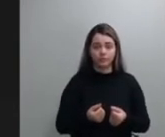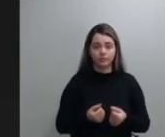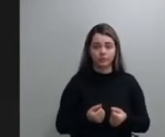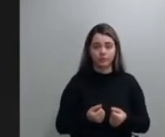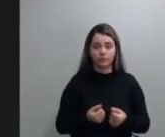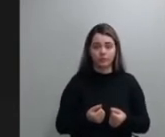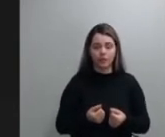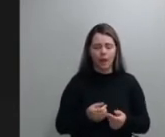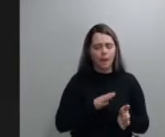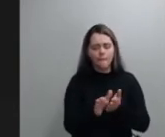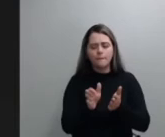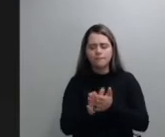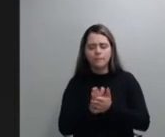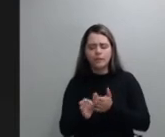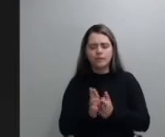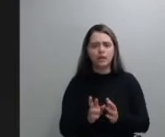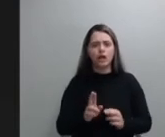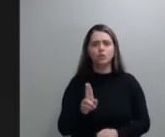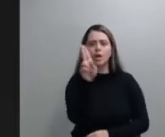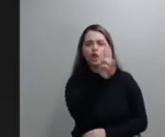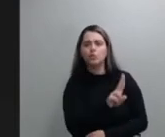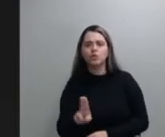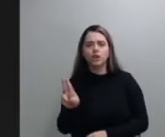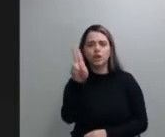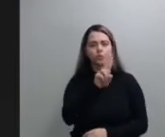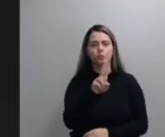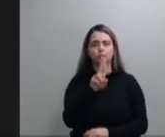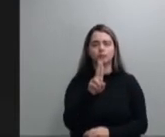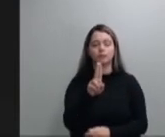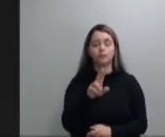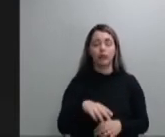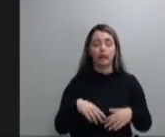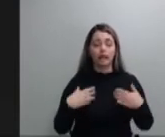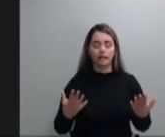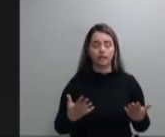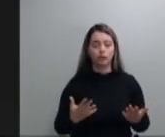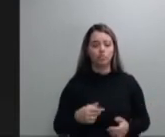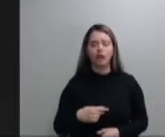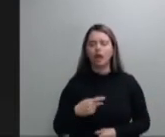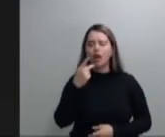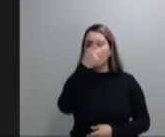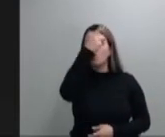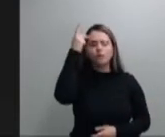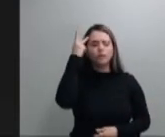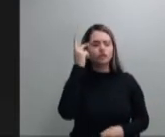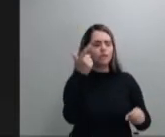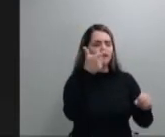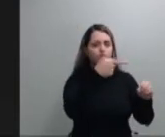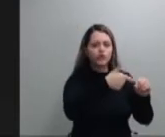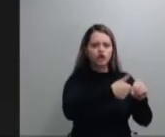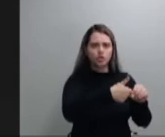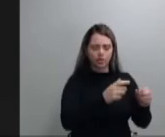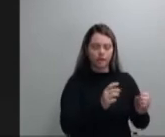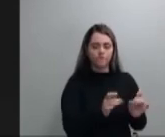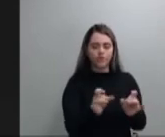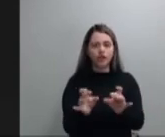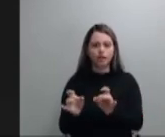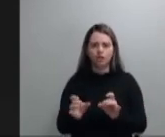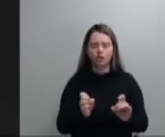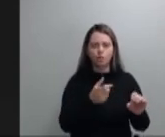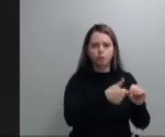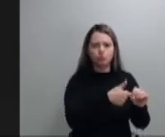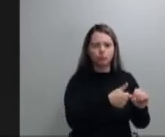essa é uma situação muito anormal o sujeito vender por um preço inferior ao que ele comprou é porque tem o subsídio